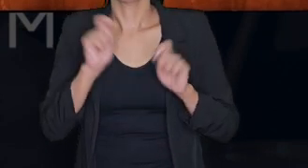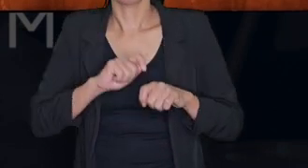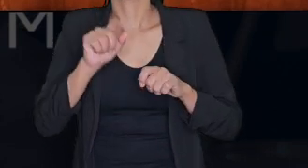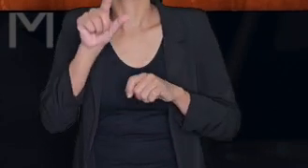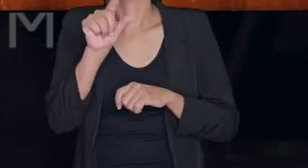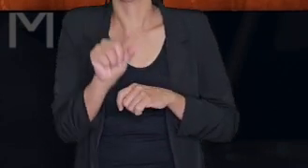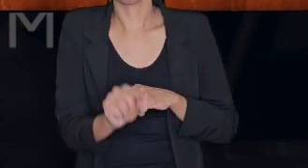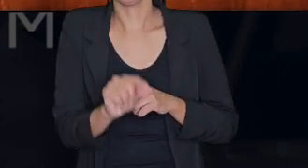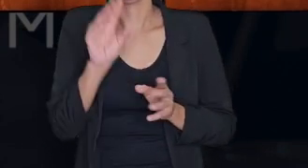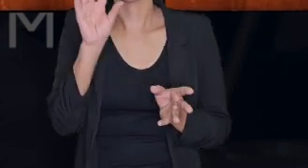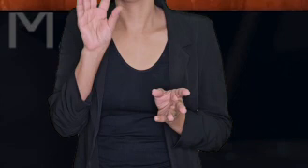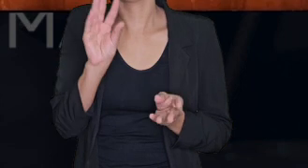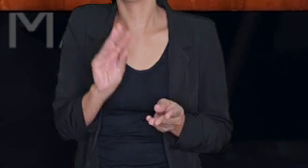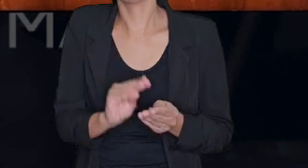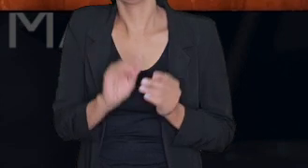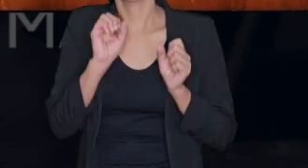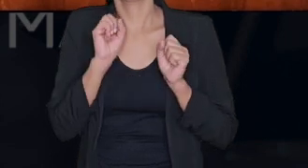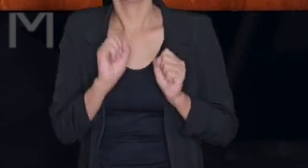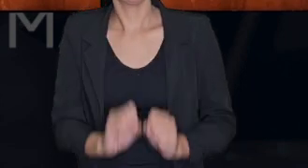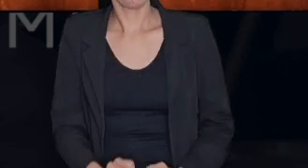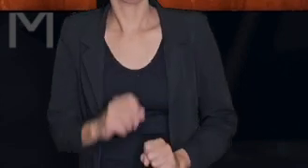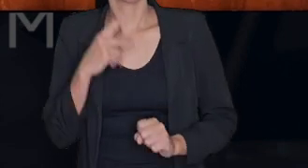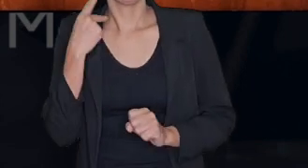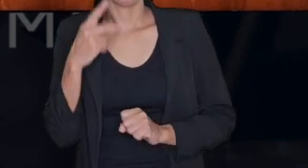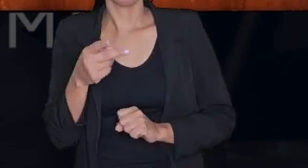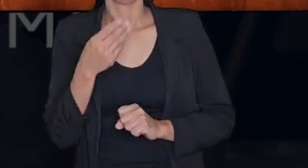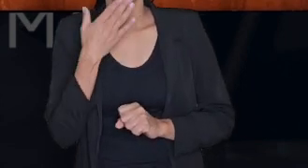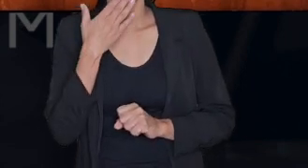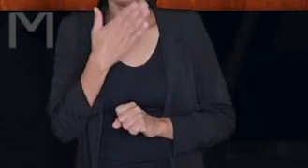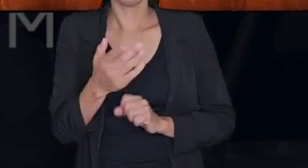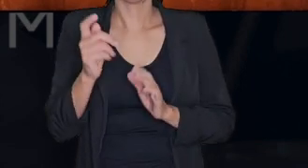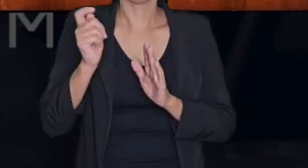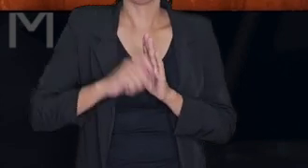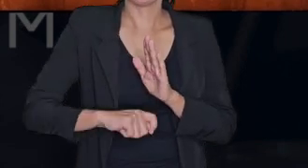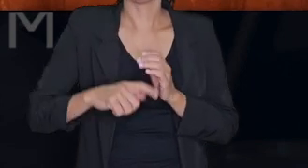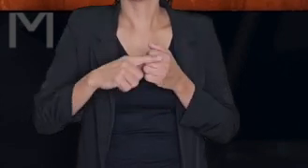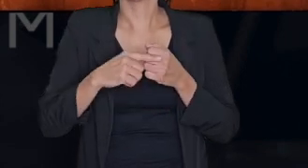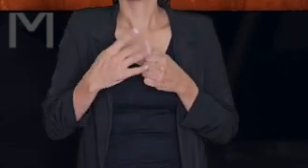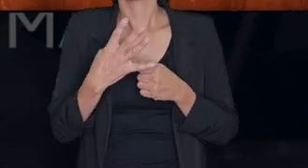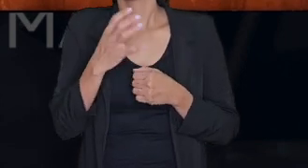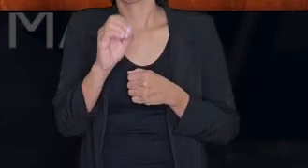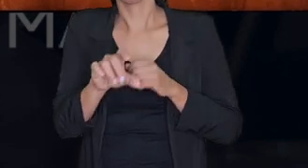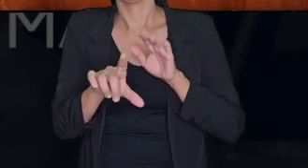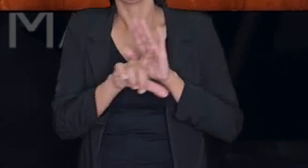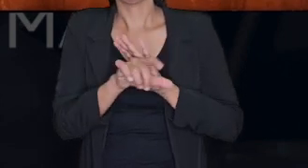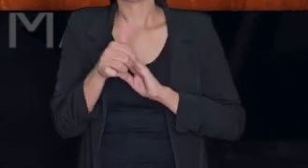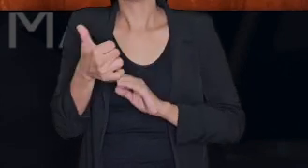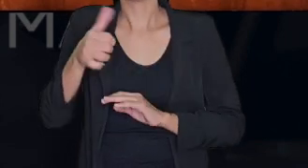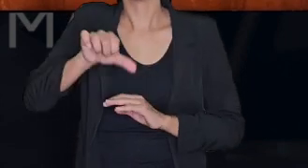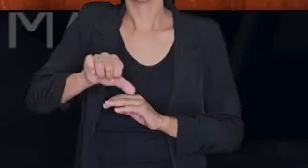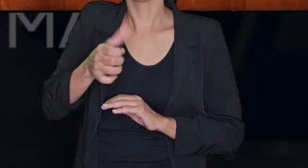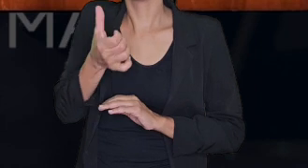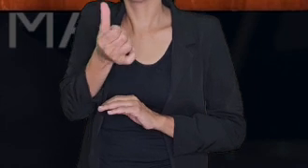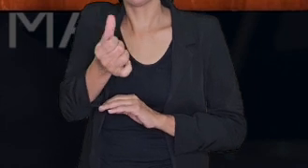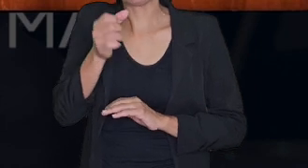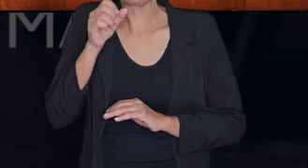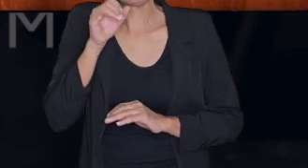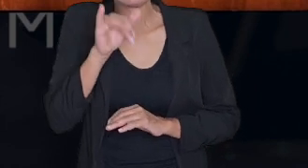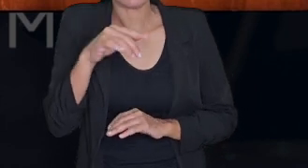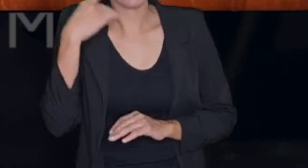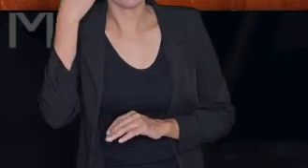alíquota de 15%, ela pode ser reduzida, pode ser enxugada por força de um benefício fiscal do artigo 40